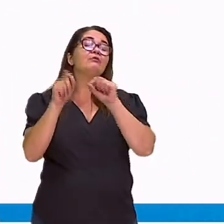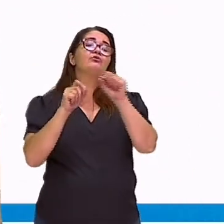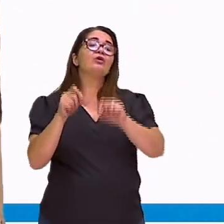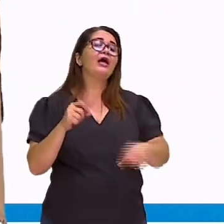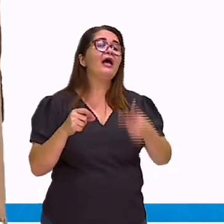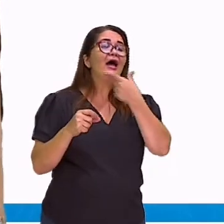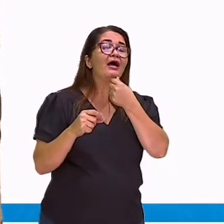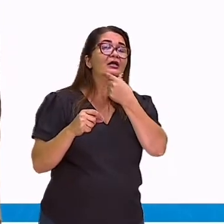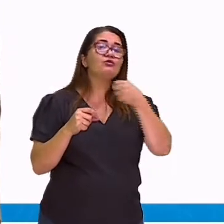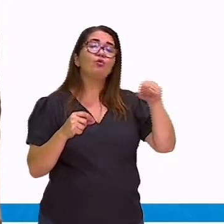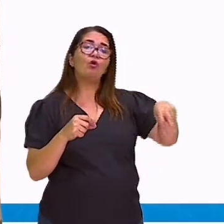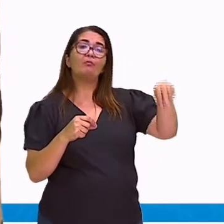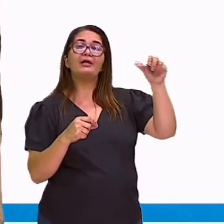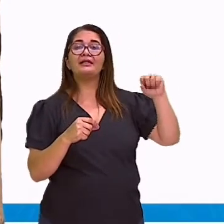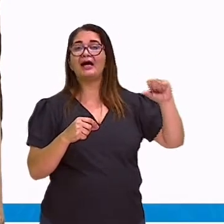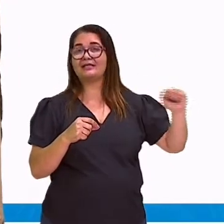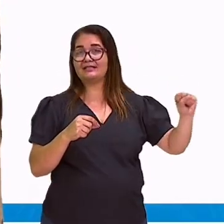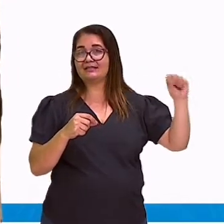muitas...